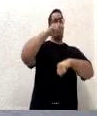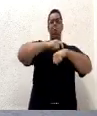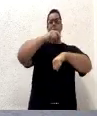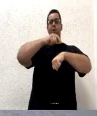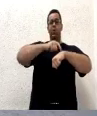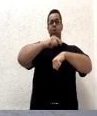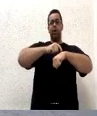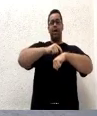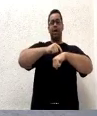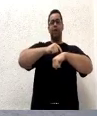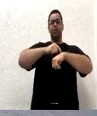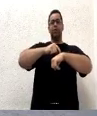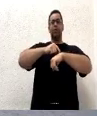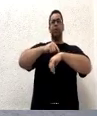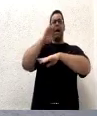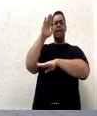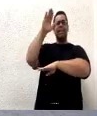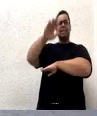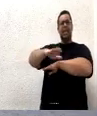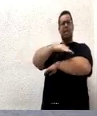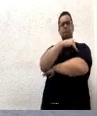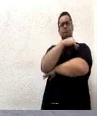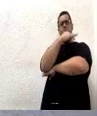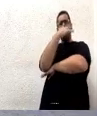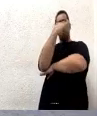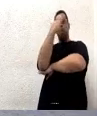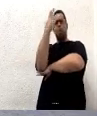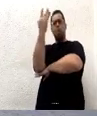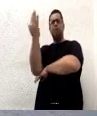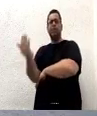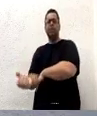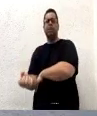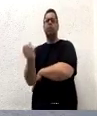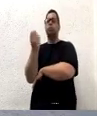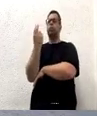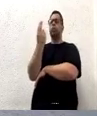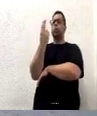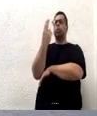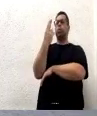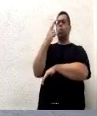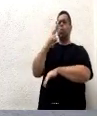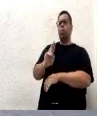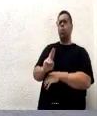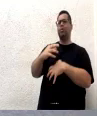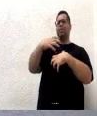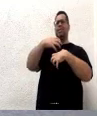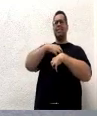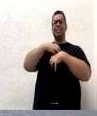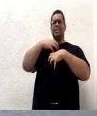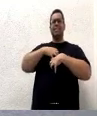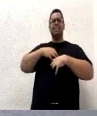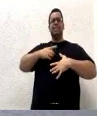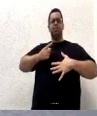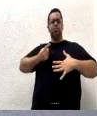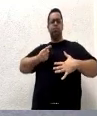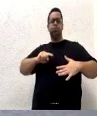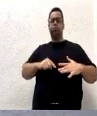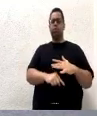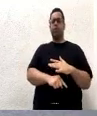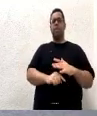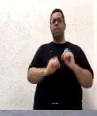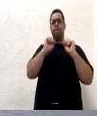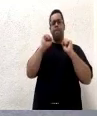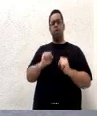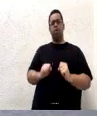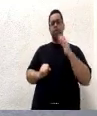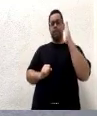semana, ou quando eu tiver com um sintoma muito importante, um sintoma mais agravado, eu procuro a UPA. A